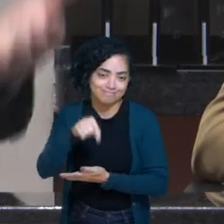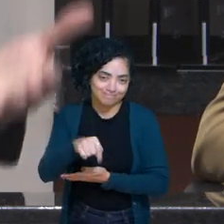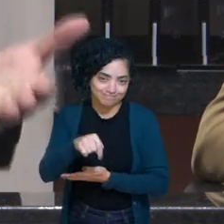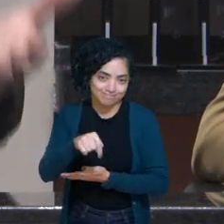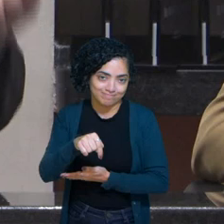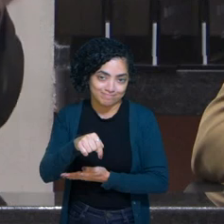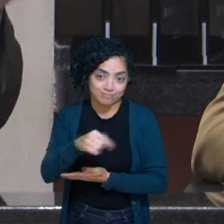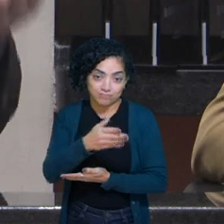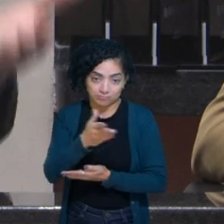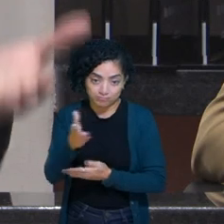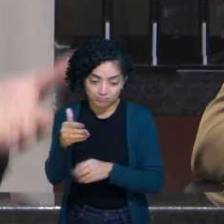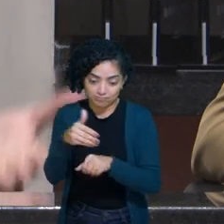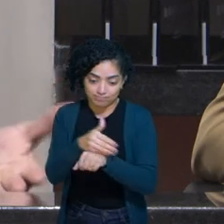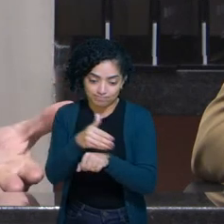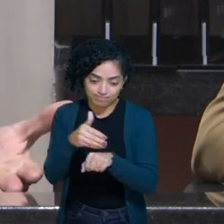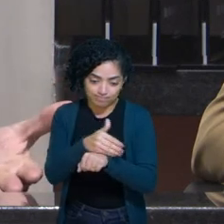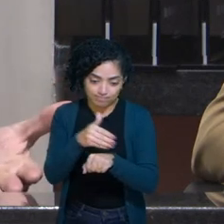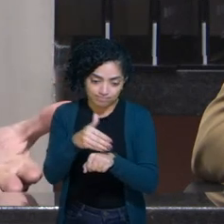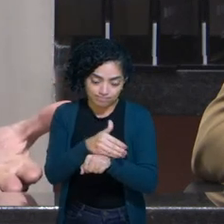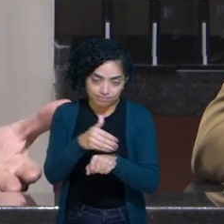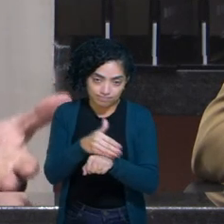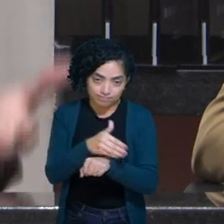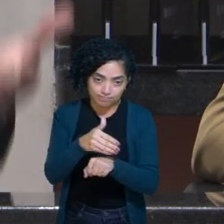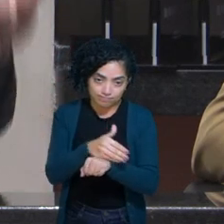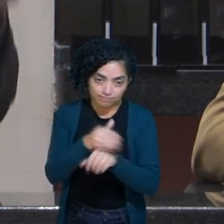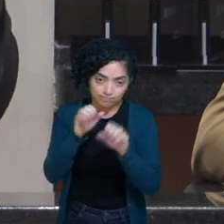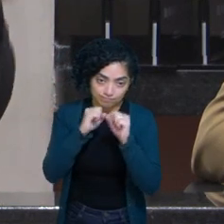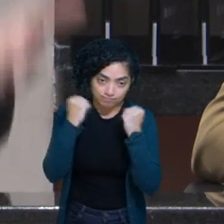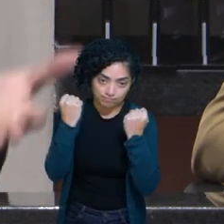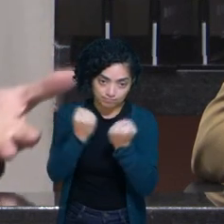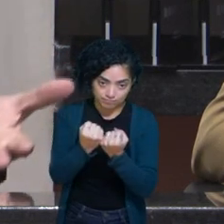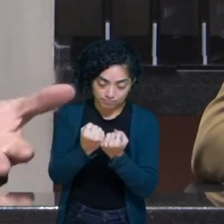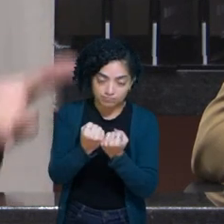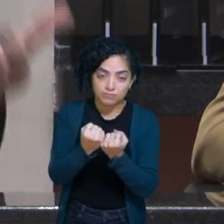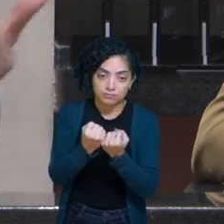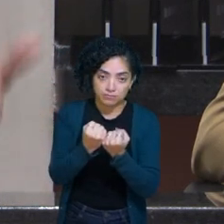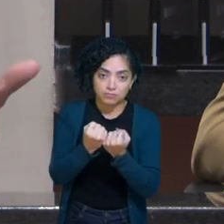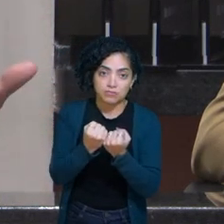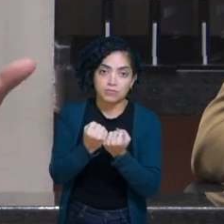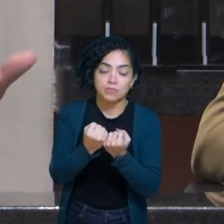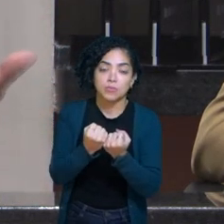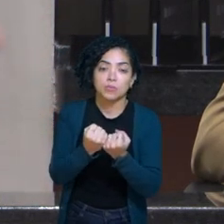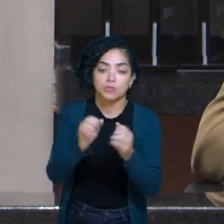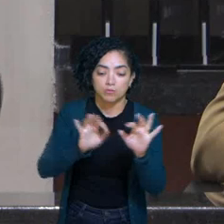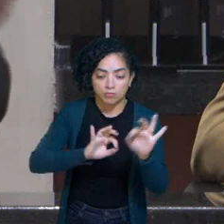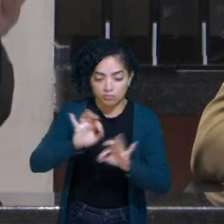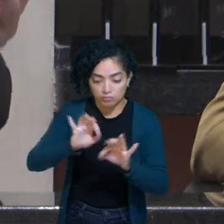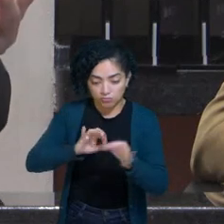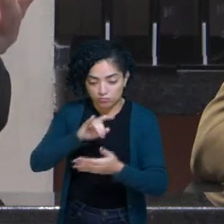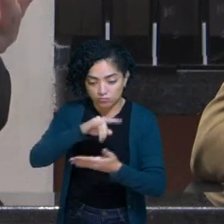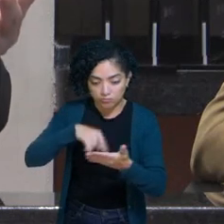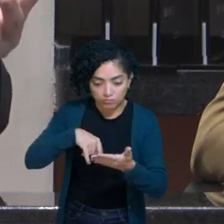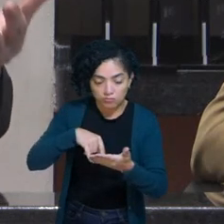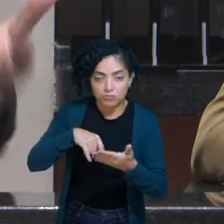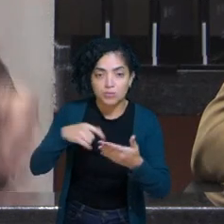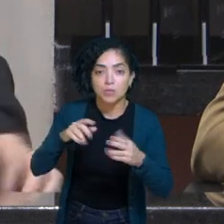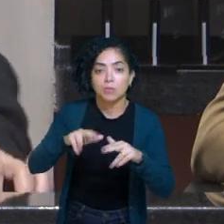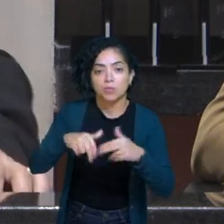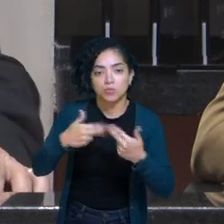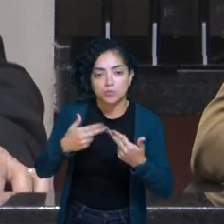participantes desse desse seminário endossam um documento por isso que tem que ser submetido à